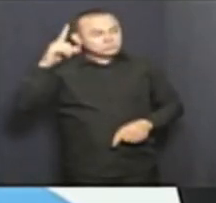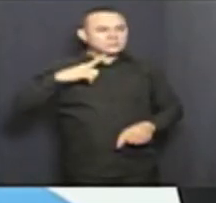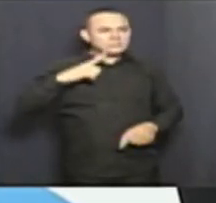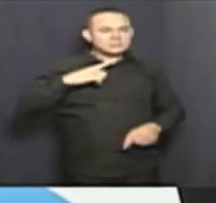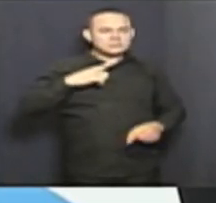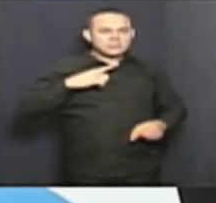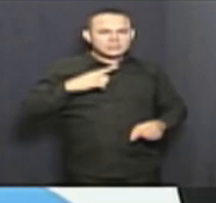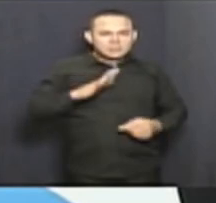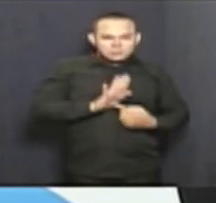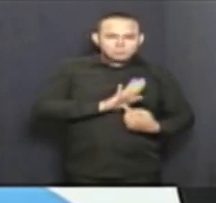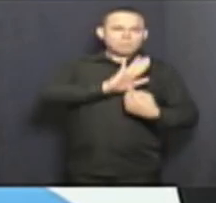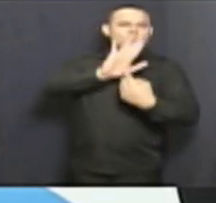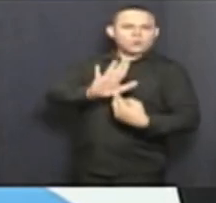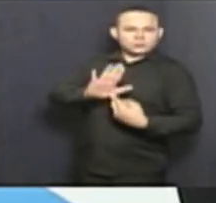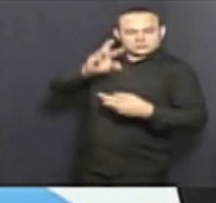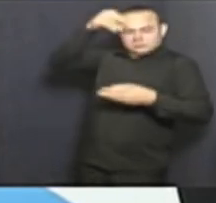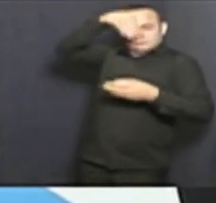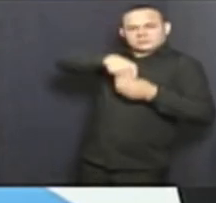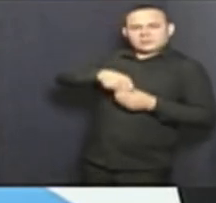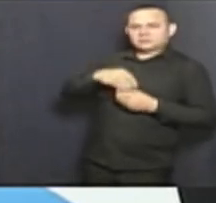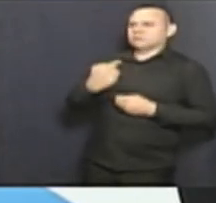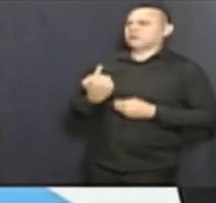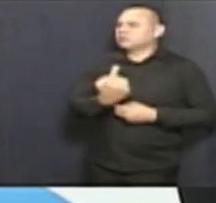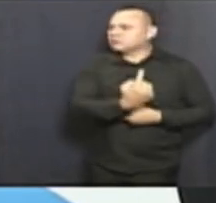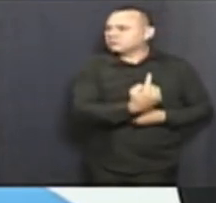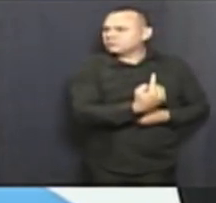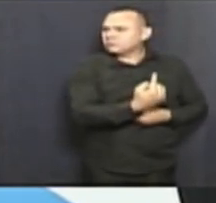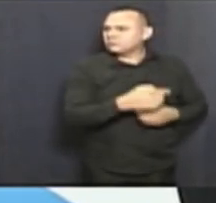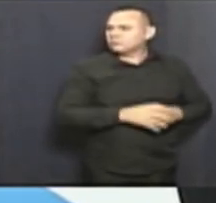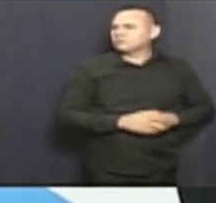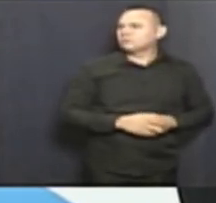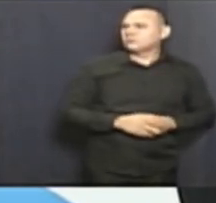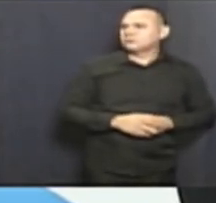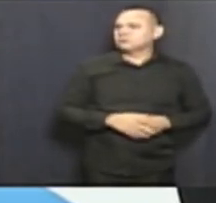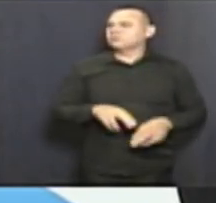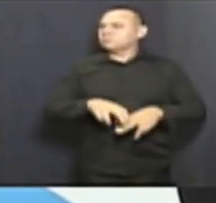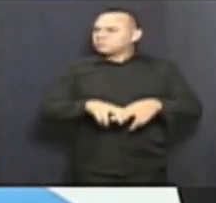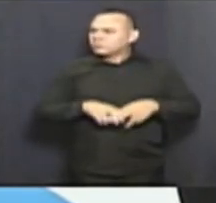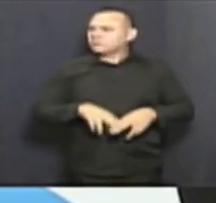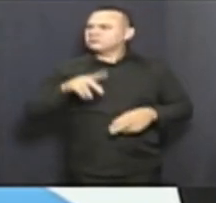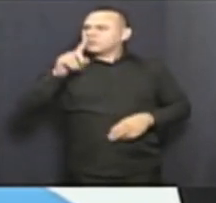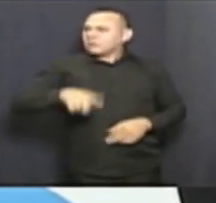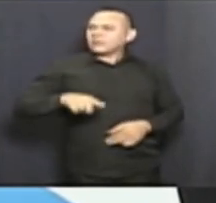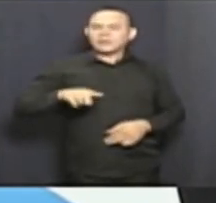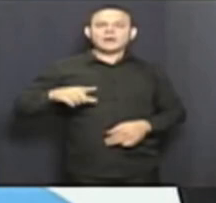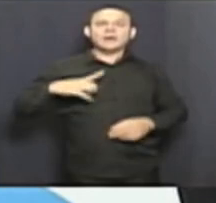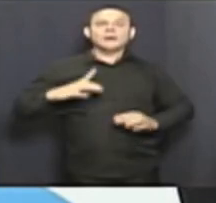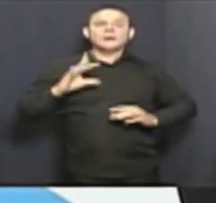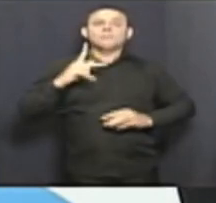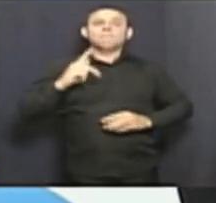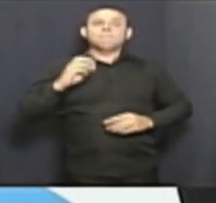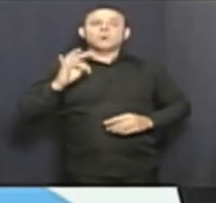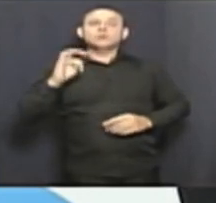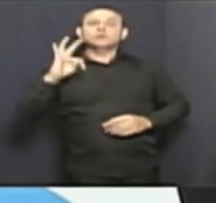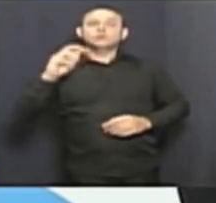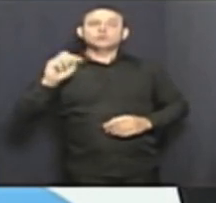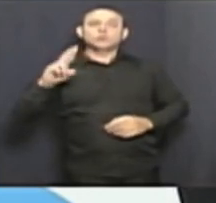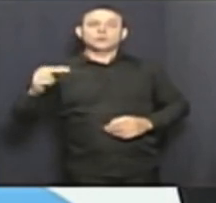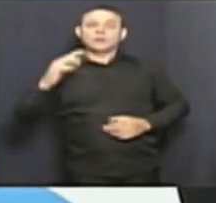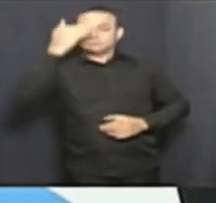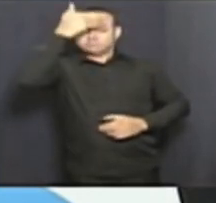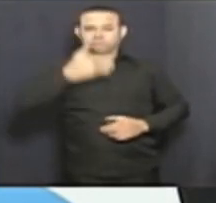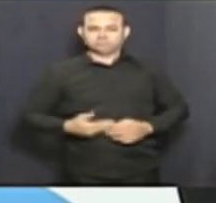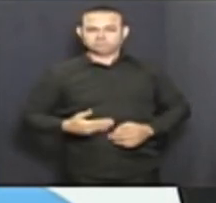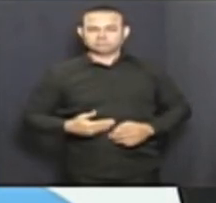como tal então é a postura que nós temos que ter nós temos que ter postura com relação